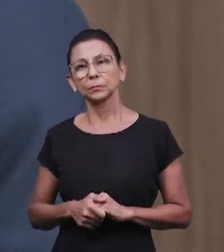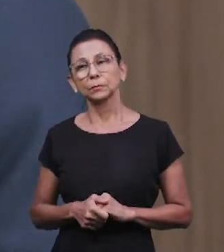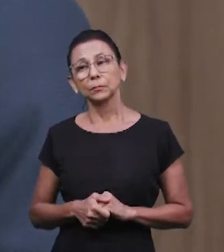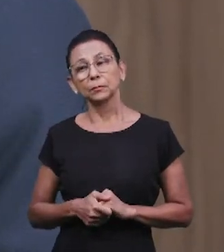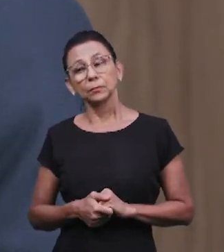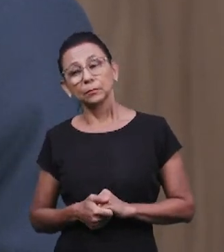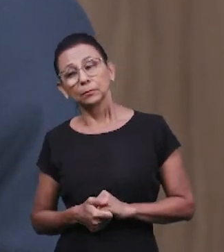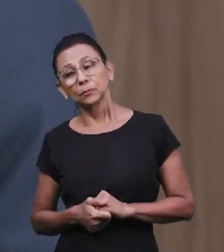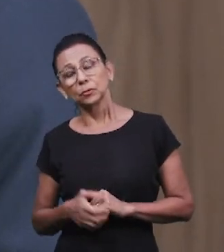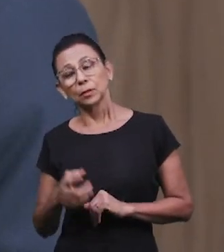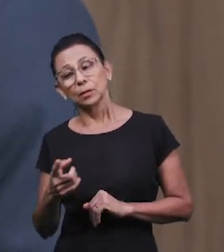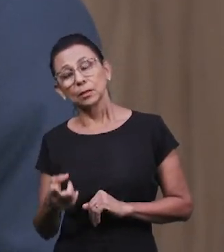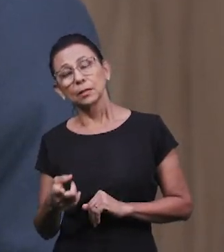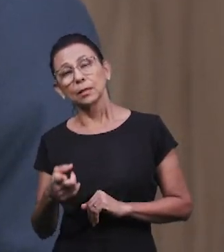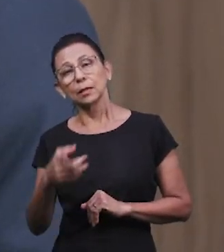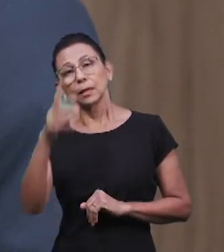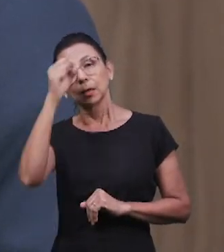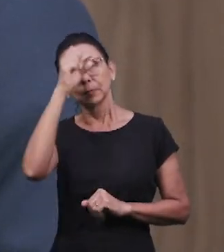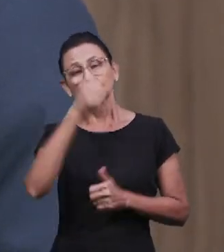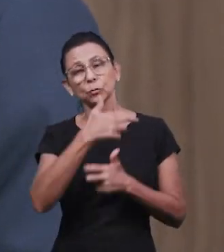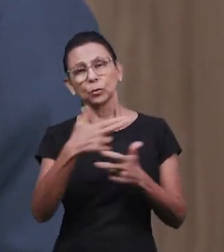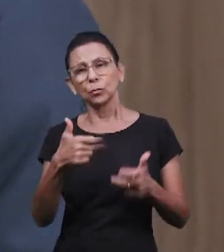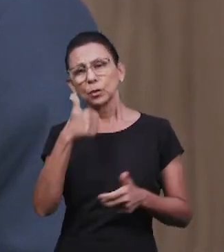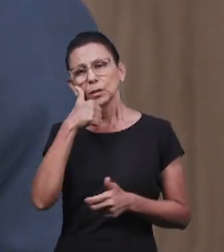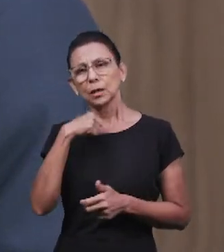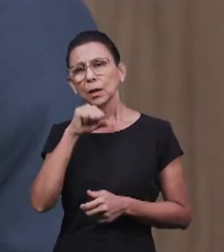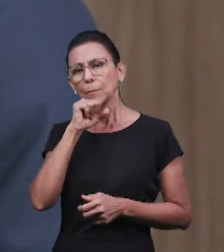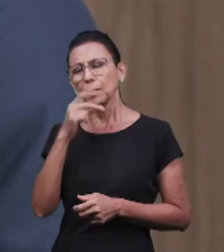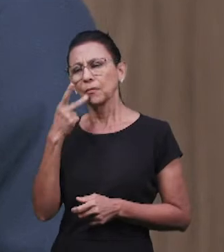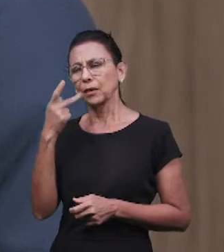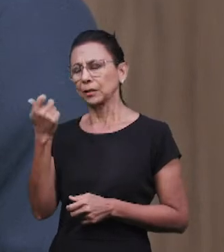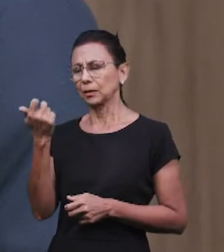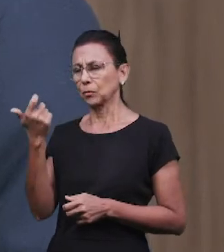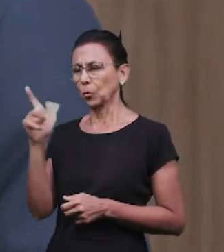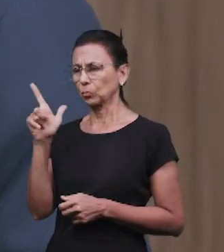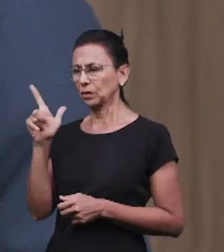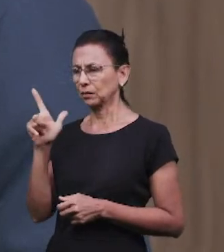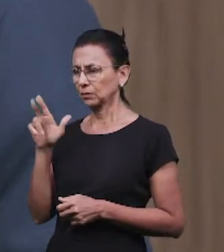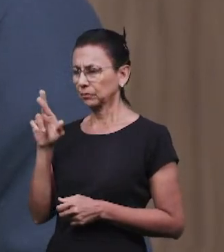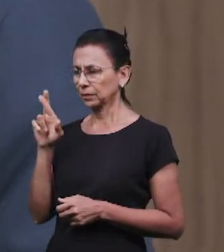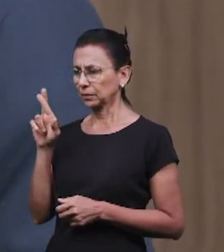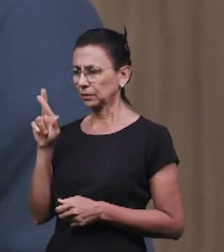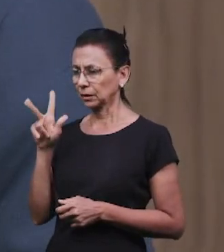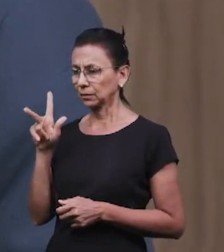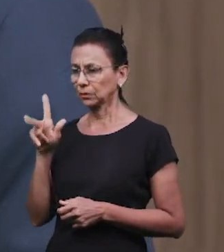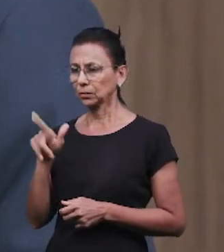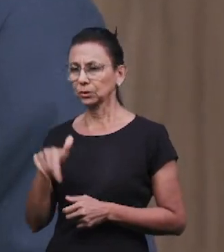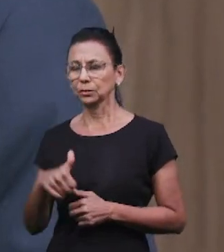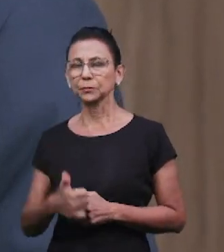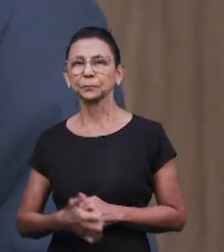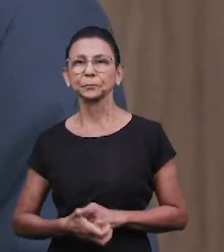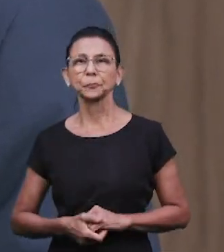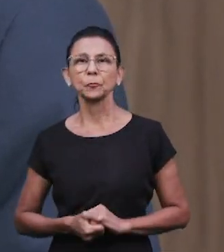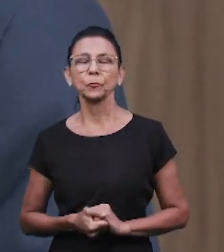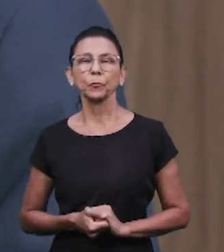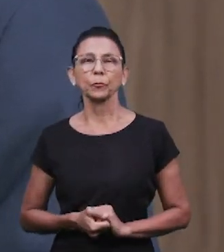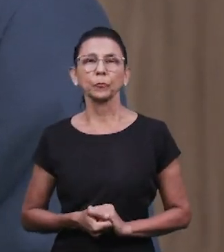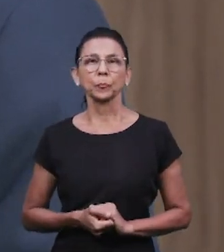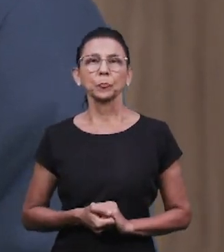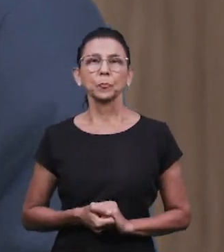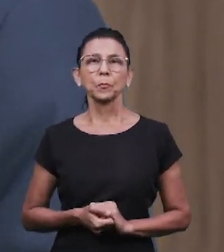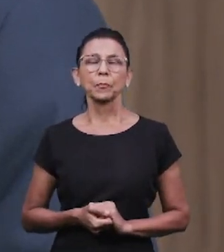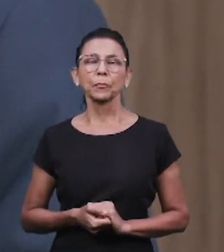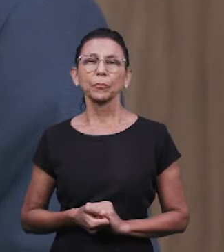uma coisa e a mãe está falando outra. Então, tem que observar se esse questionamento é um sentido, podemos dizer assim, de afrontar ou